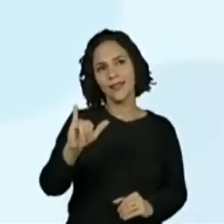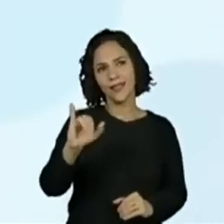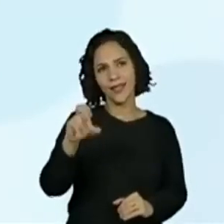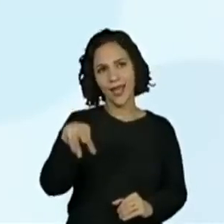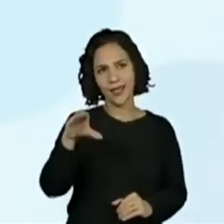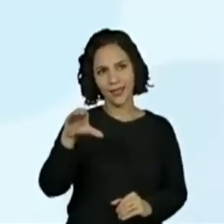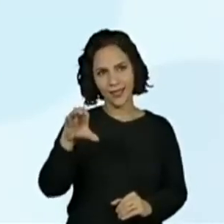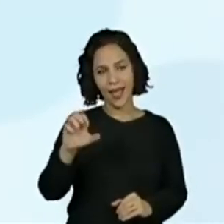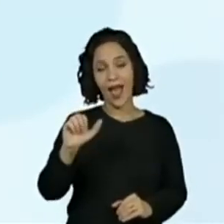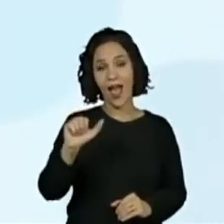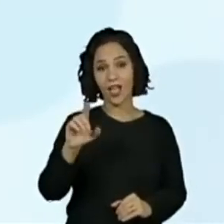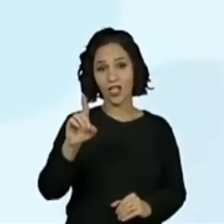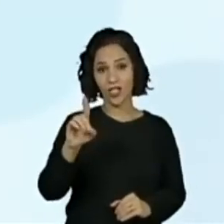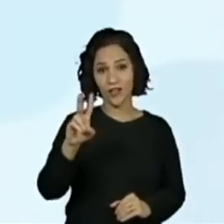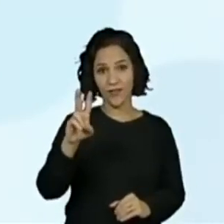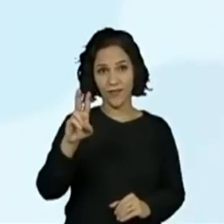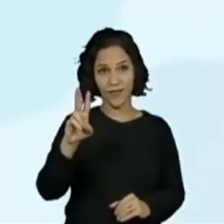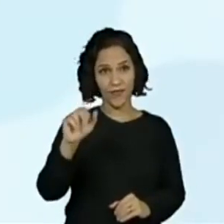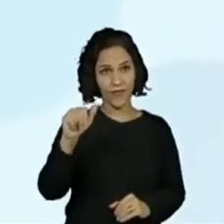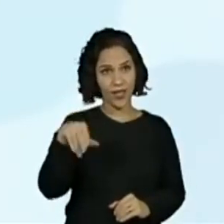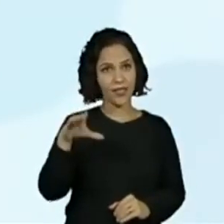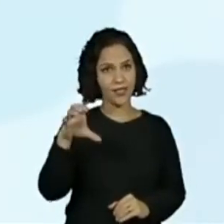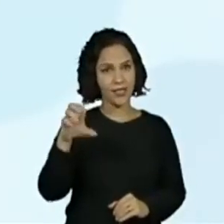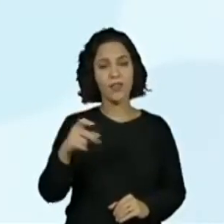de 3,66 para